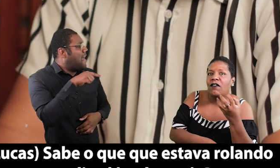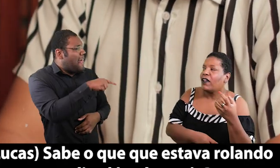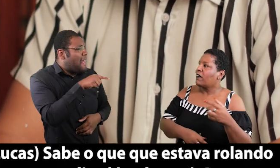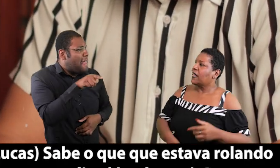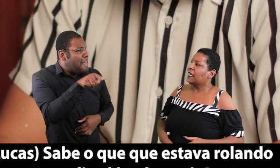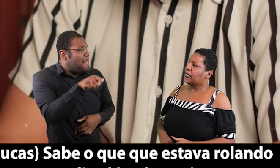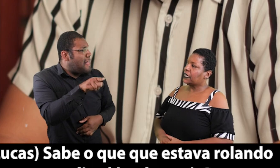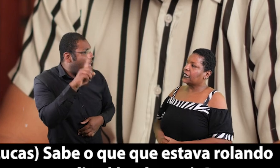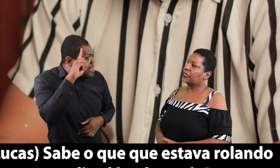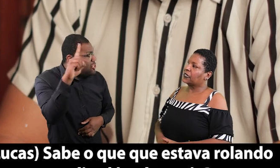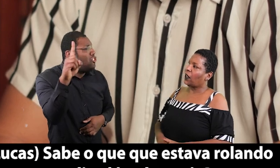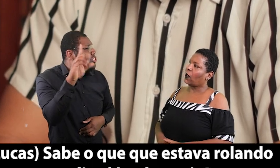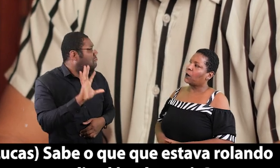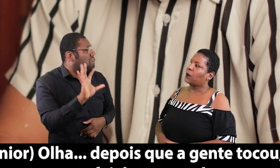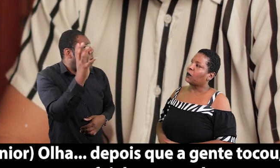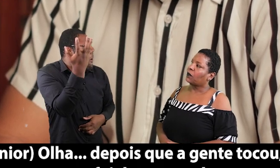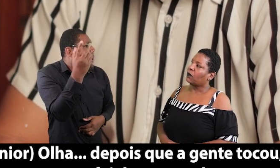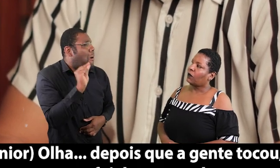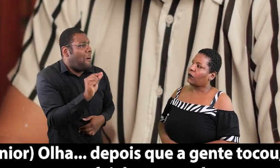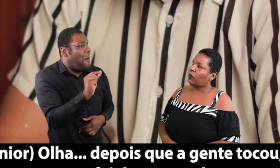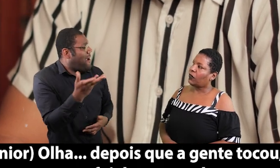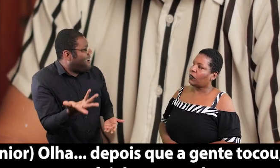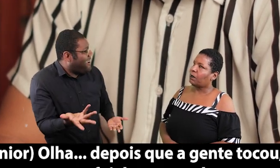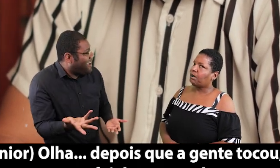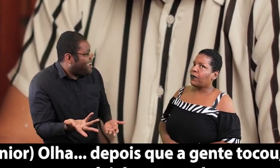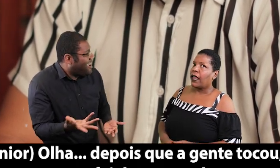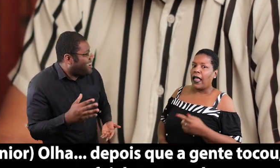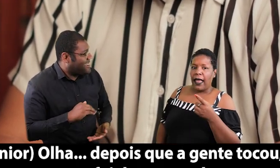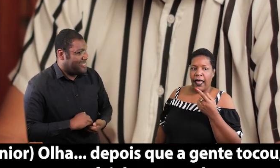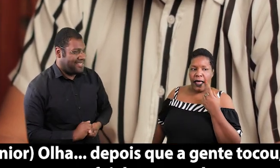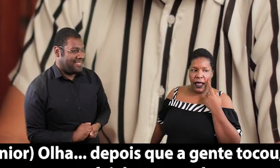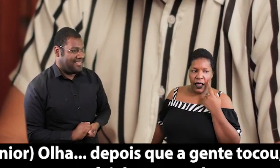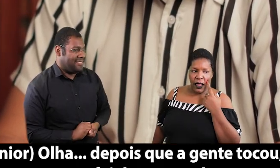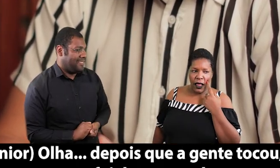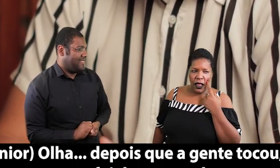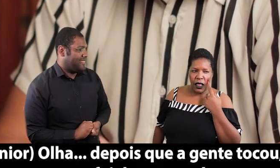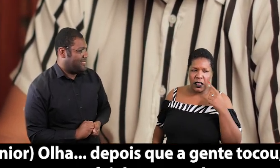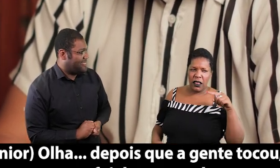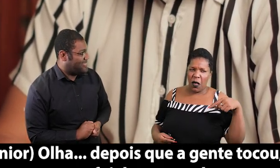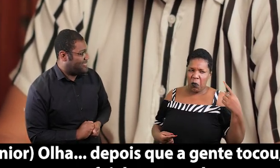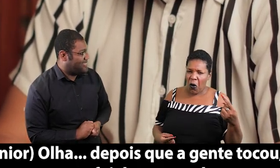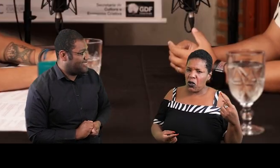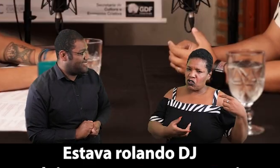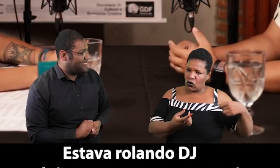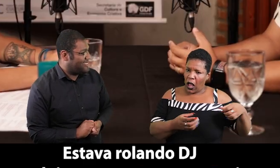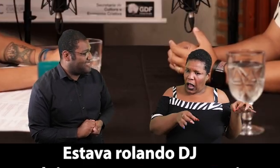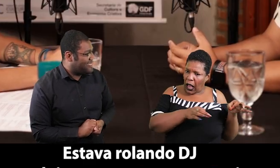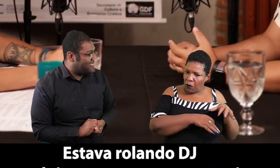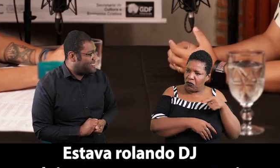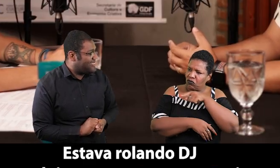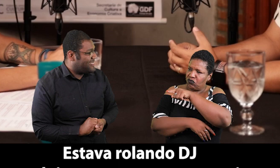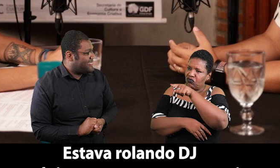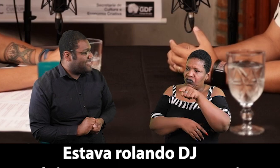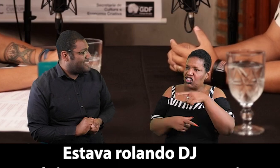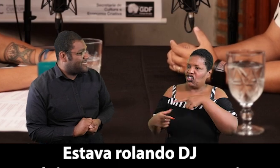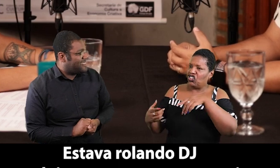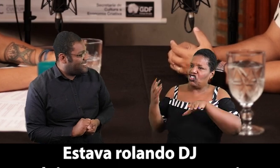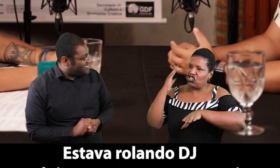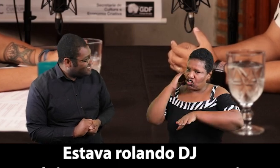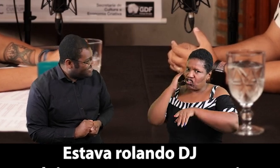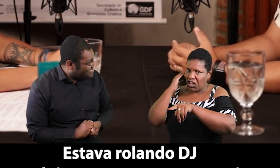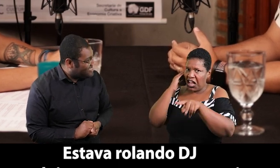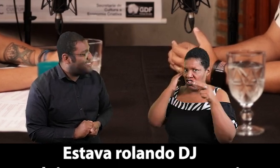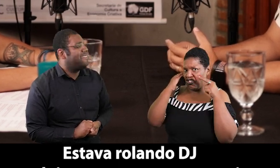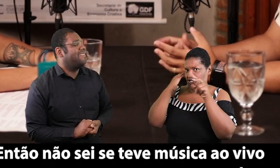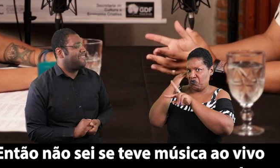rolando no restaurante. dia, além de vocês, não? Olha, a gente, depois que a gente tocou, a gente foi dar uma volta. Tava rolando DJ nos 2 espaços que a